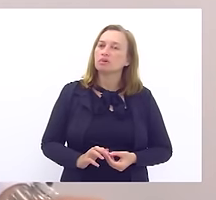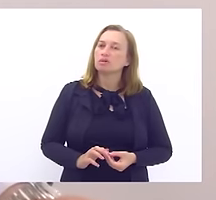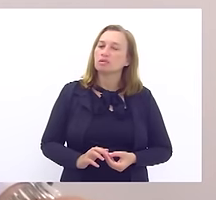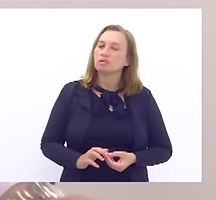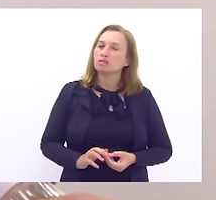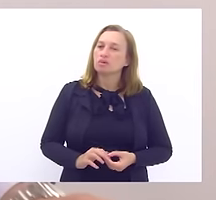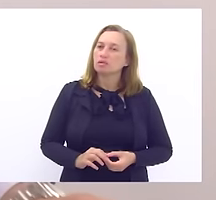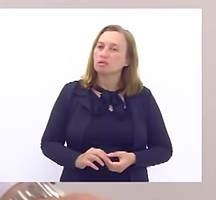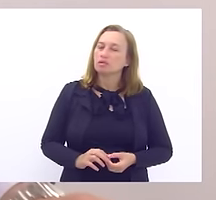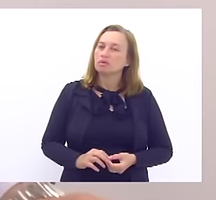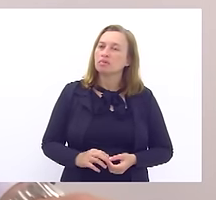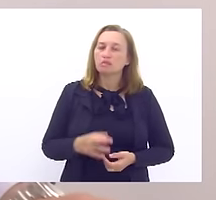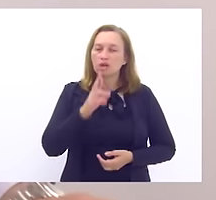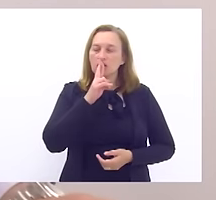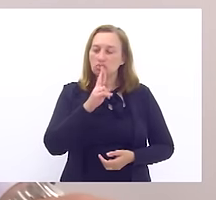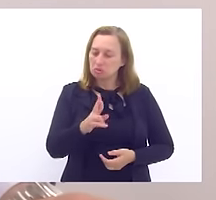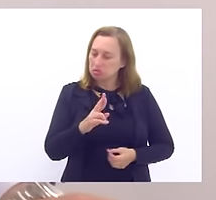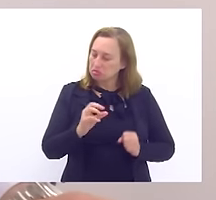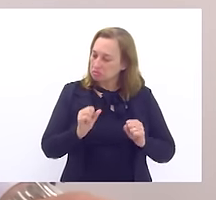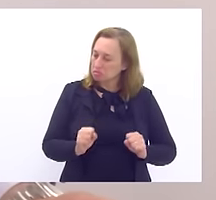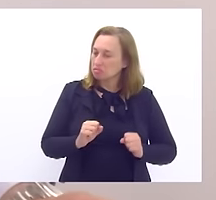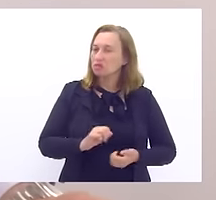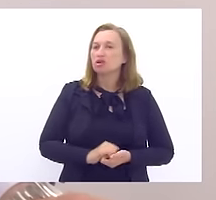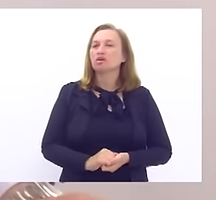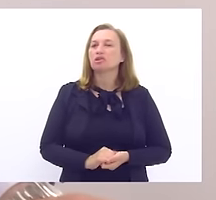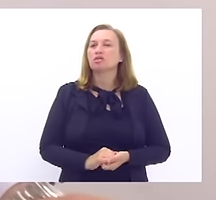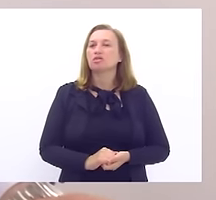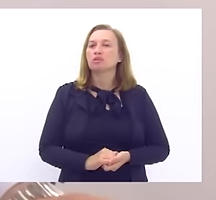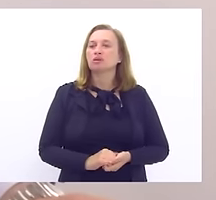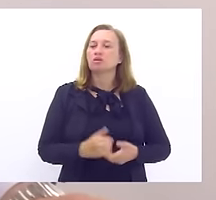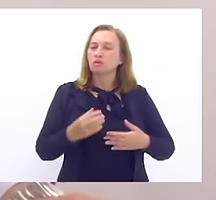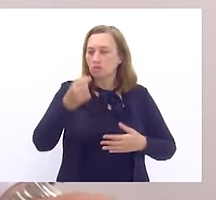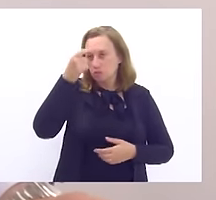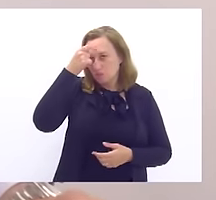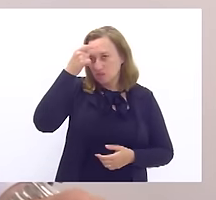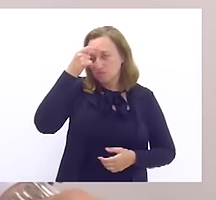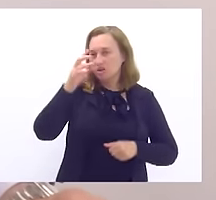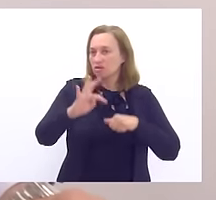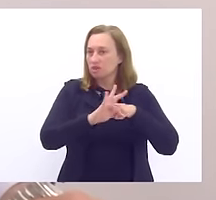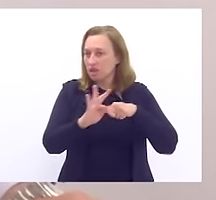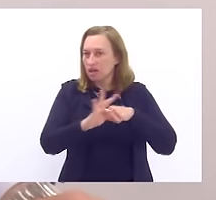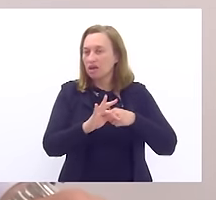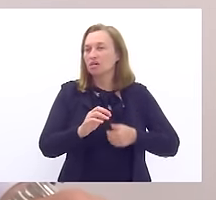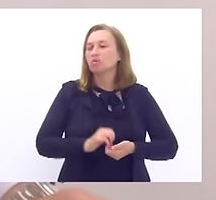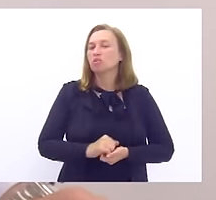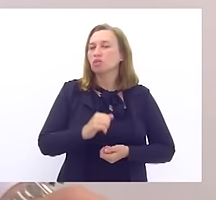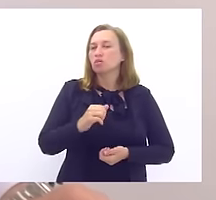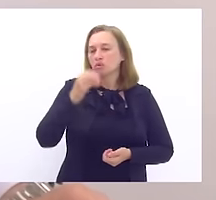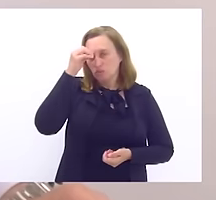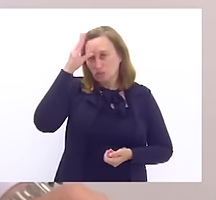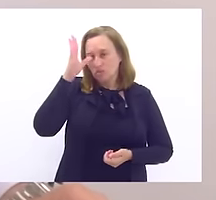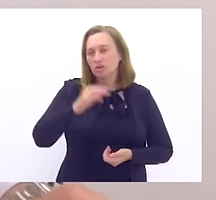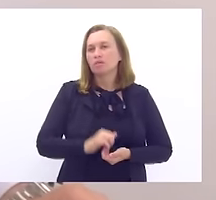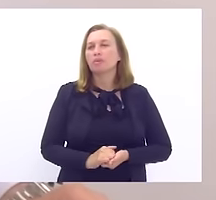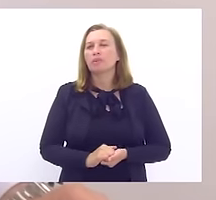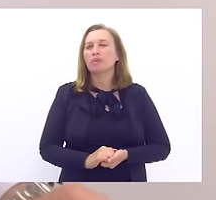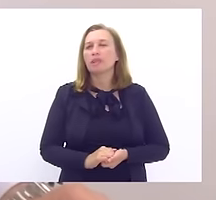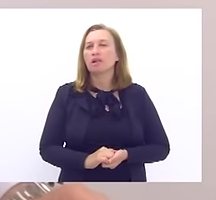pela firmeza nas respostas aí da forma com que conhecimento técnico a forma que se coloca e